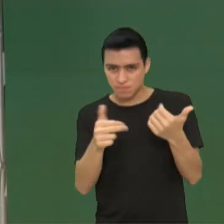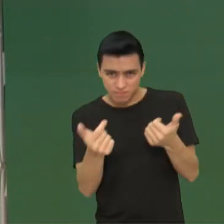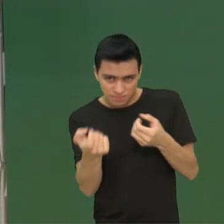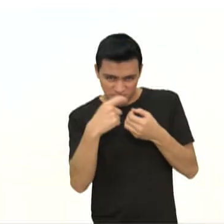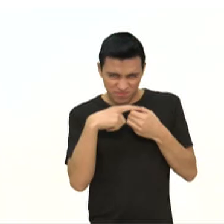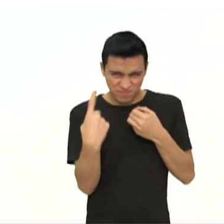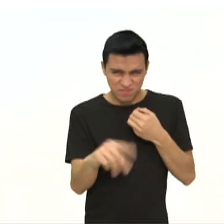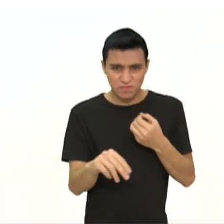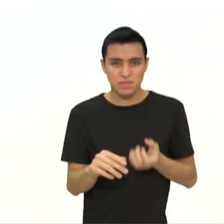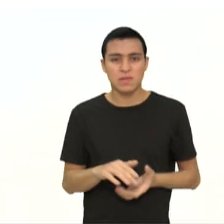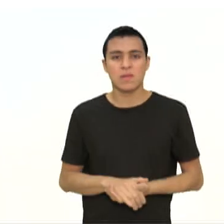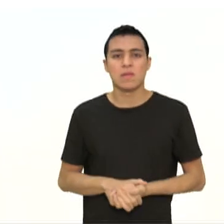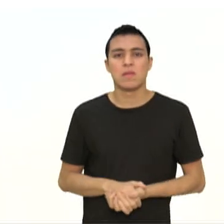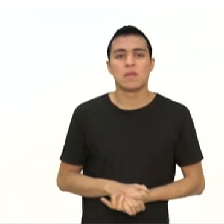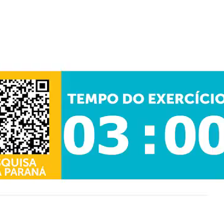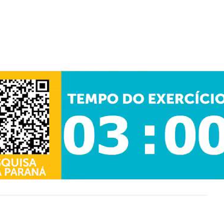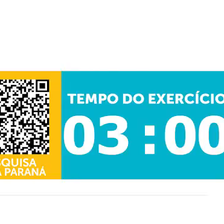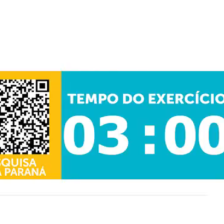volta.